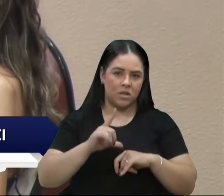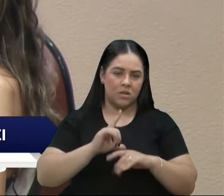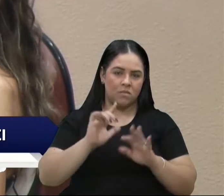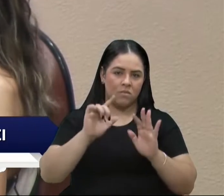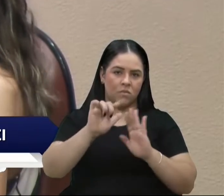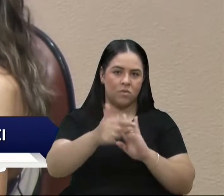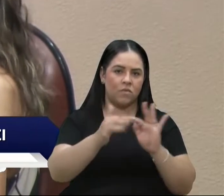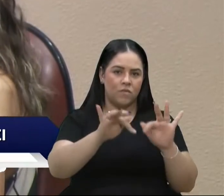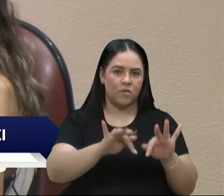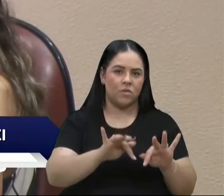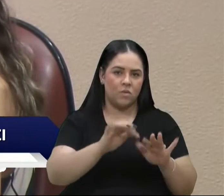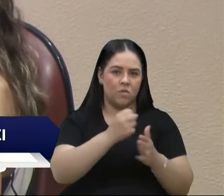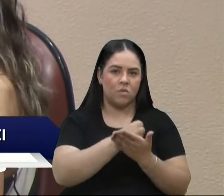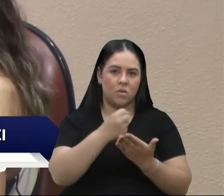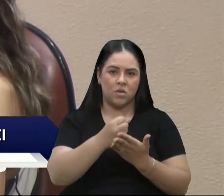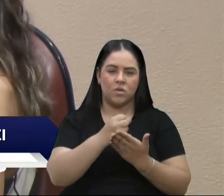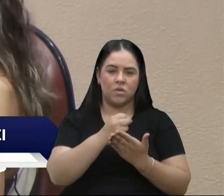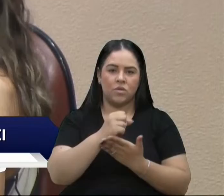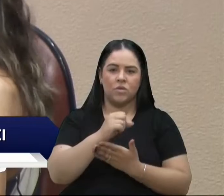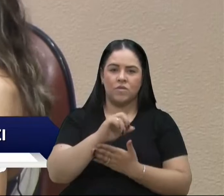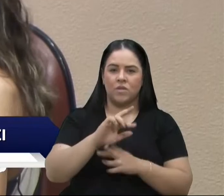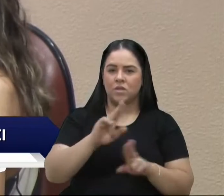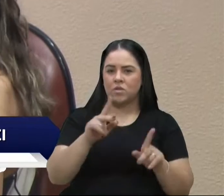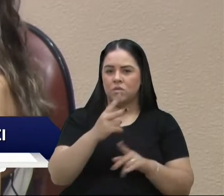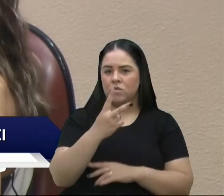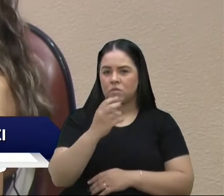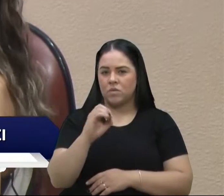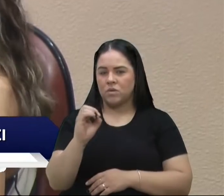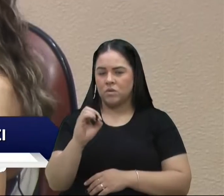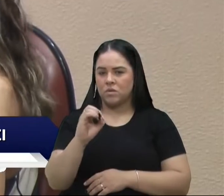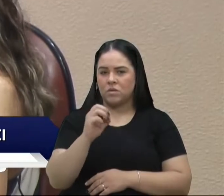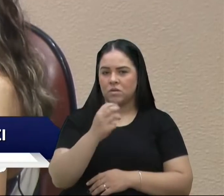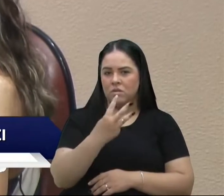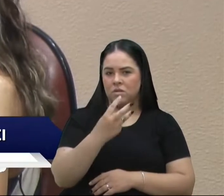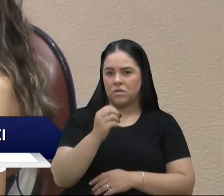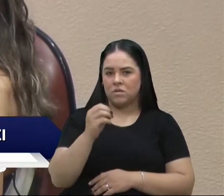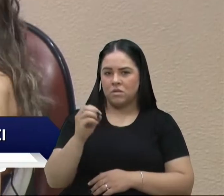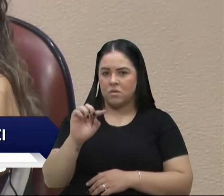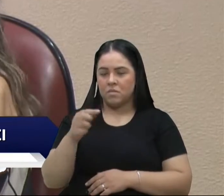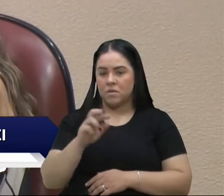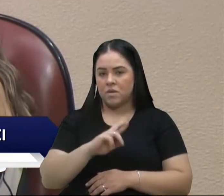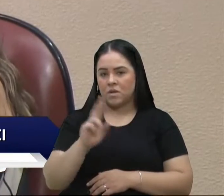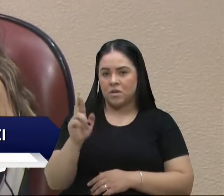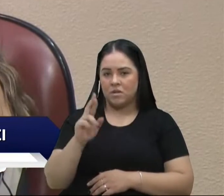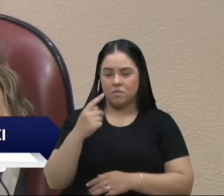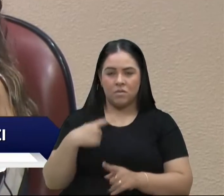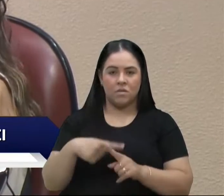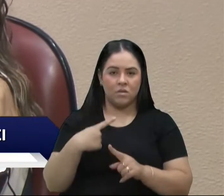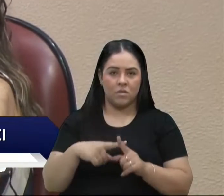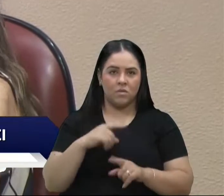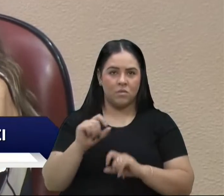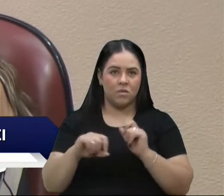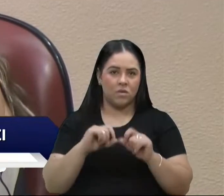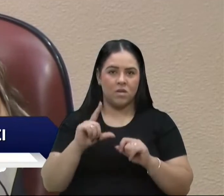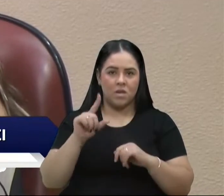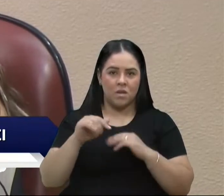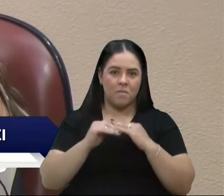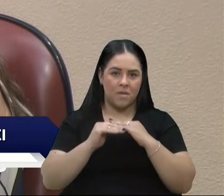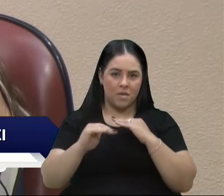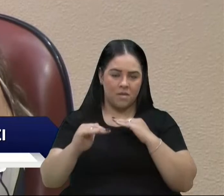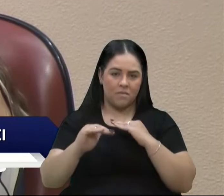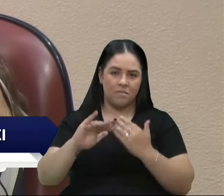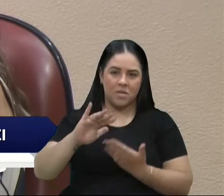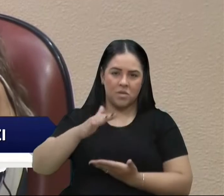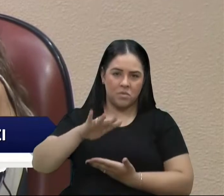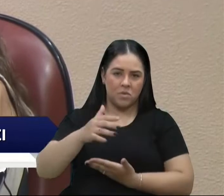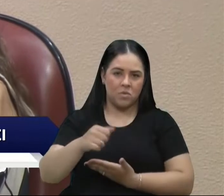contrato, diferenças de R$ 200, R$ 300 mil, mas não passa disso. Via de regra, é a média histórica de atendimentos que